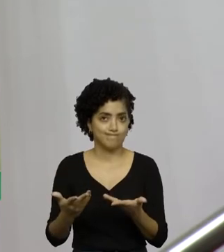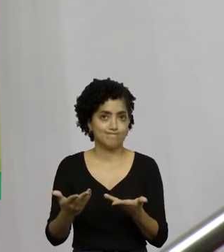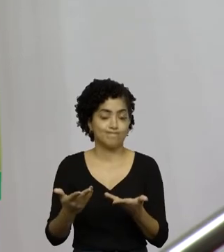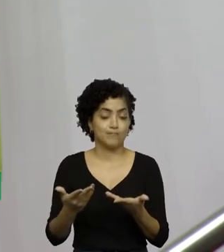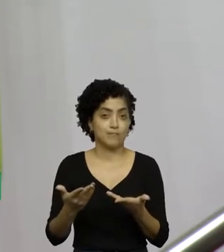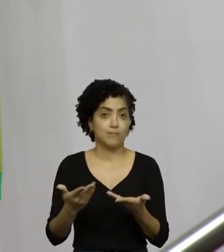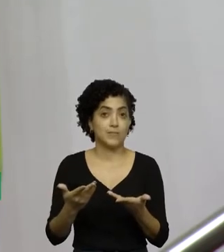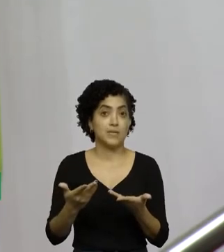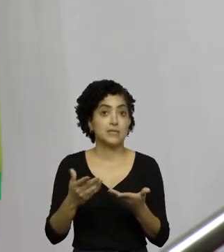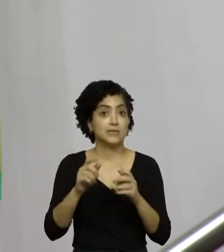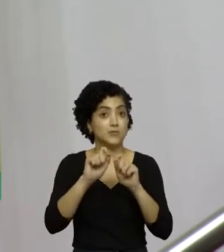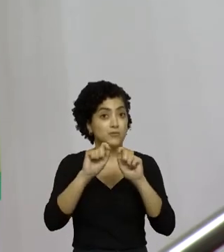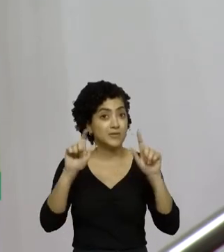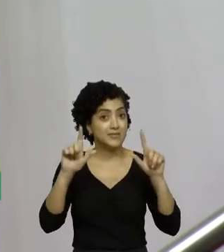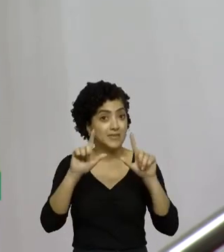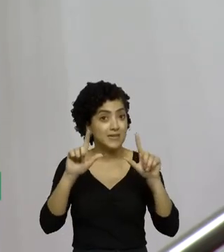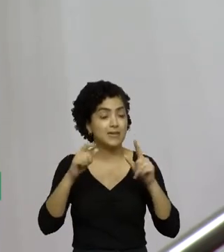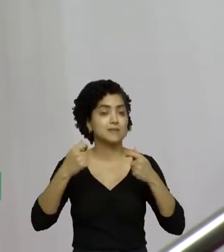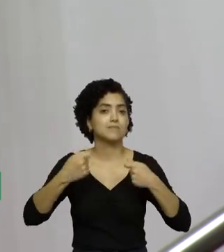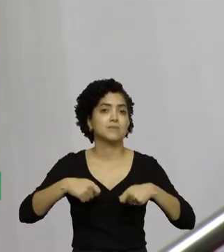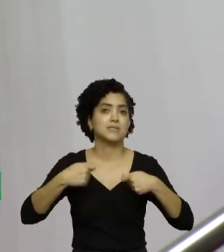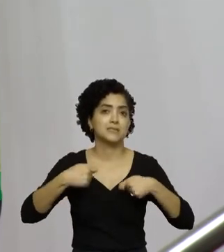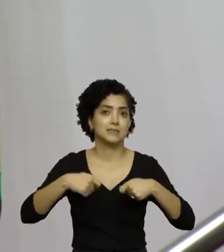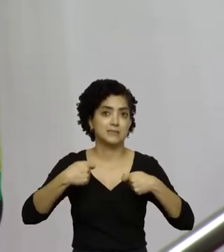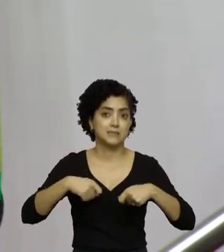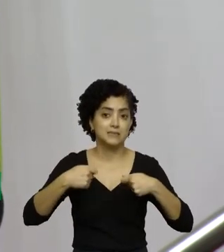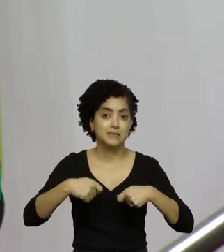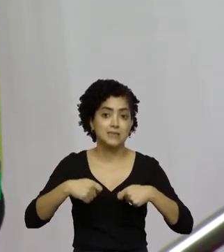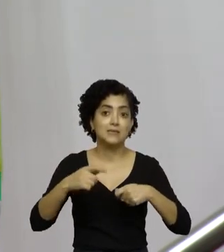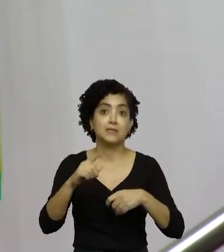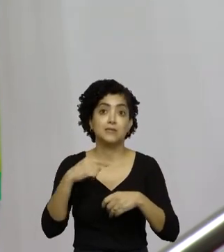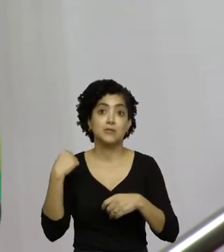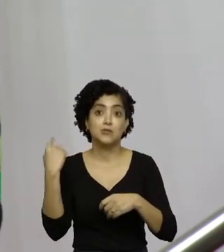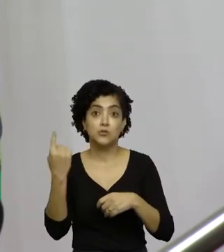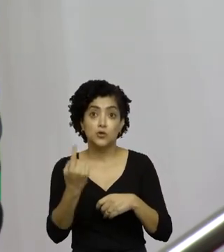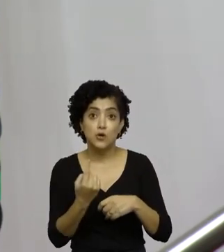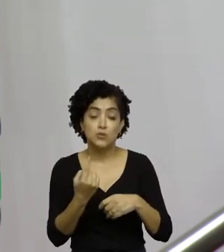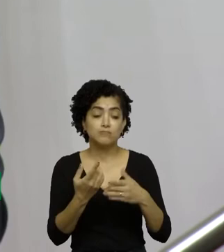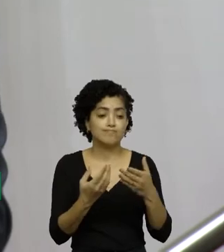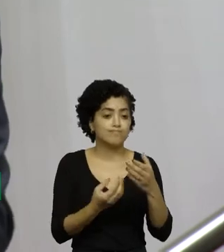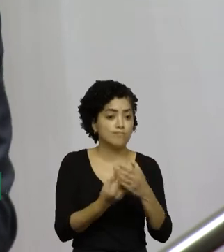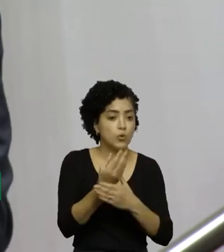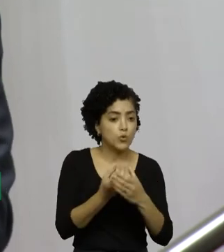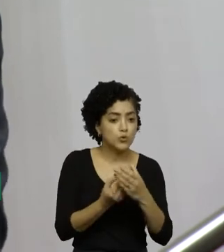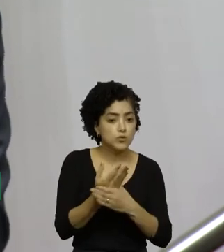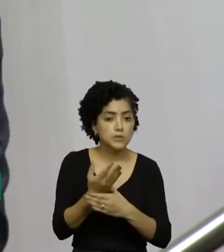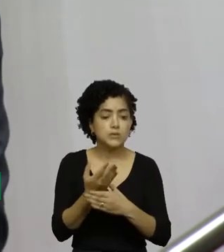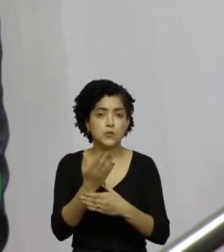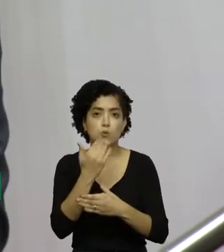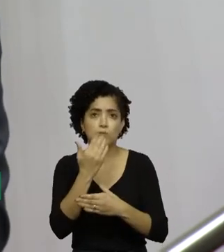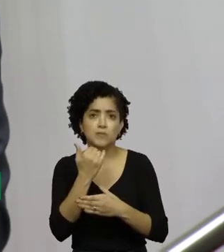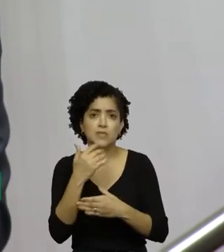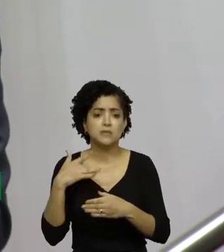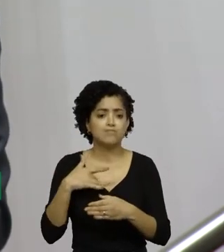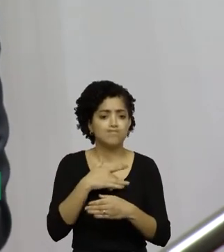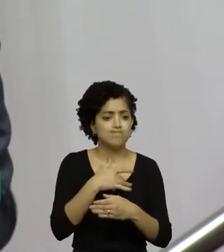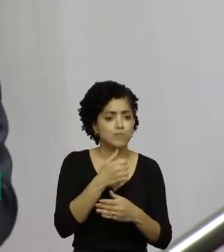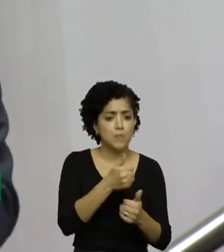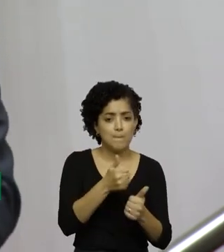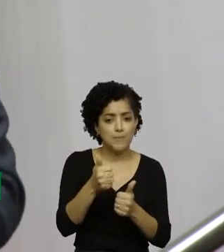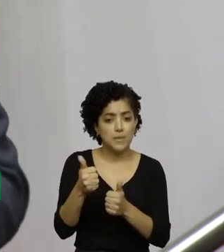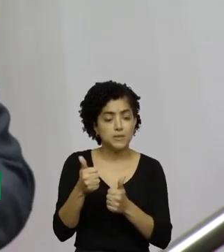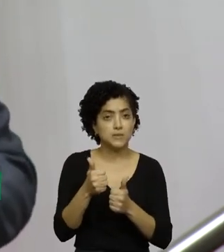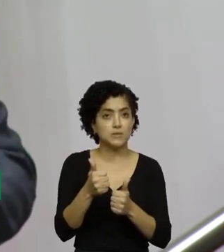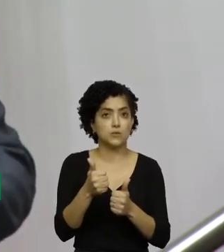o alerta da necessidade de nós produzirmos alimento saudável, e